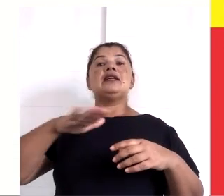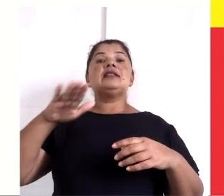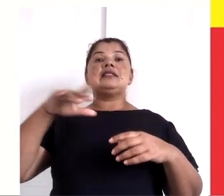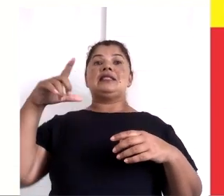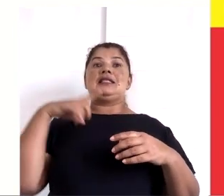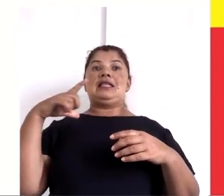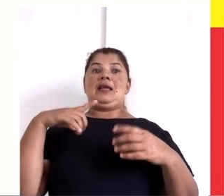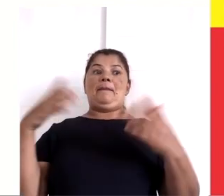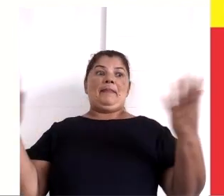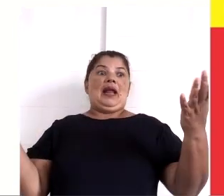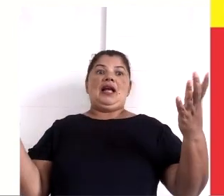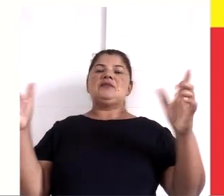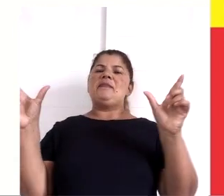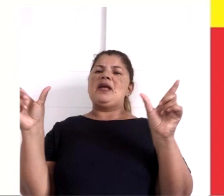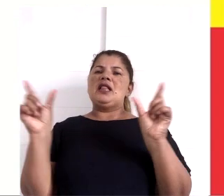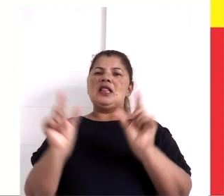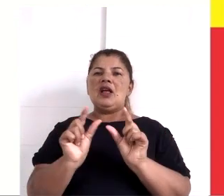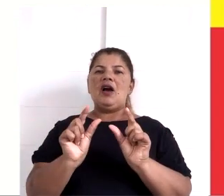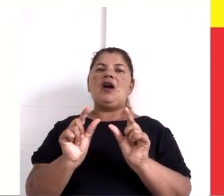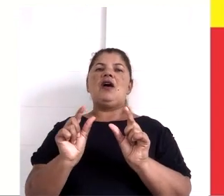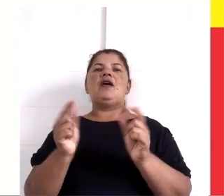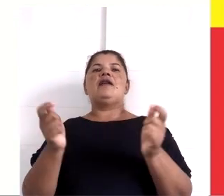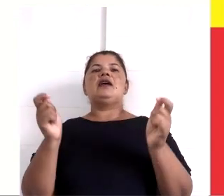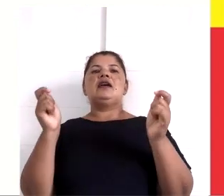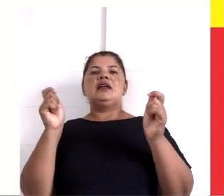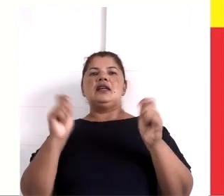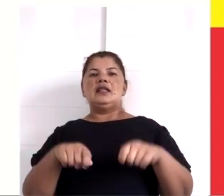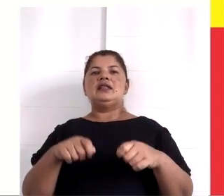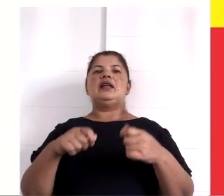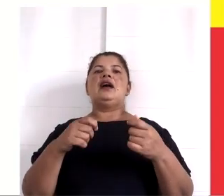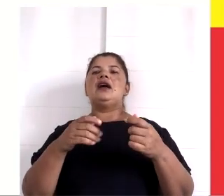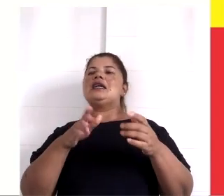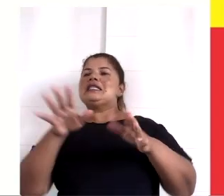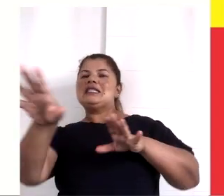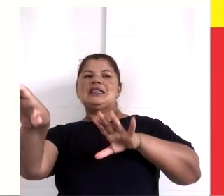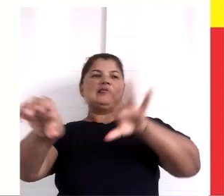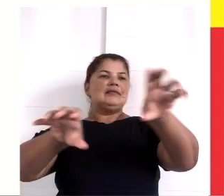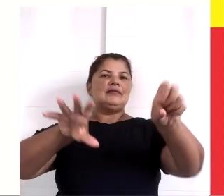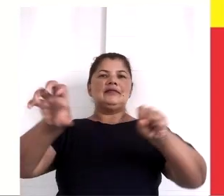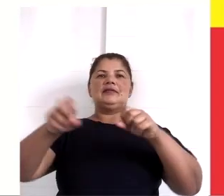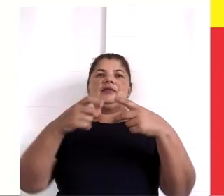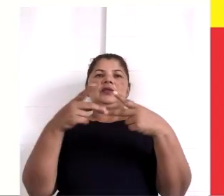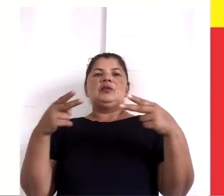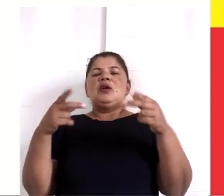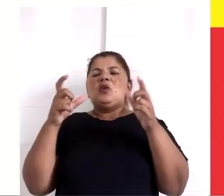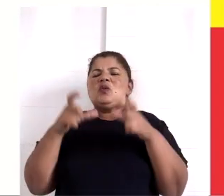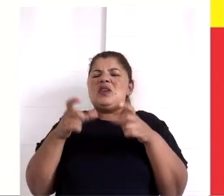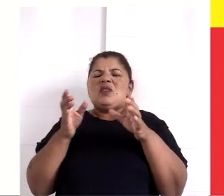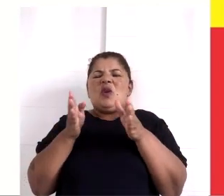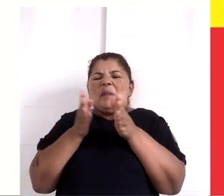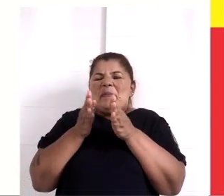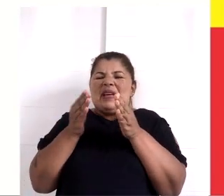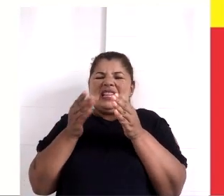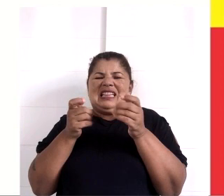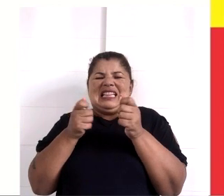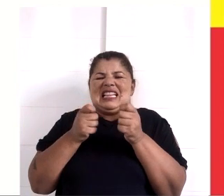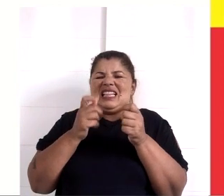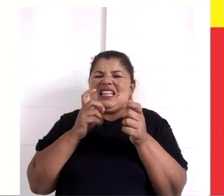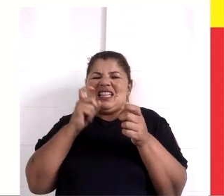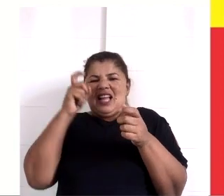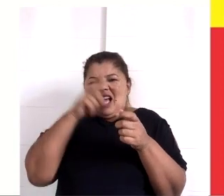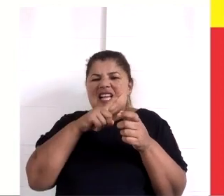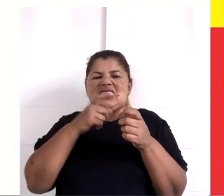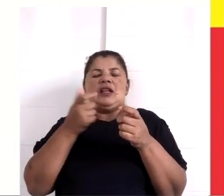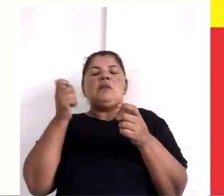tinham braços menores, tá? Conseguiam alcançar mais lugares, as peças eram muito apertadas nessas máquinas e